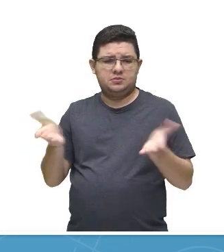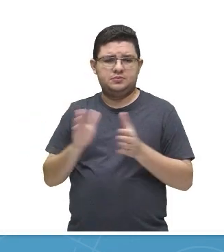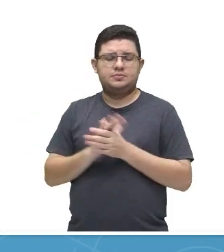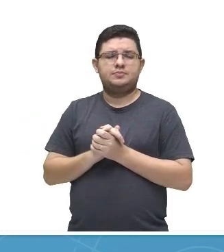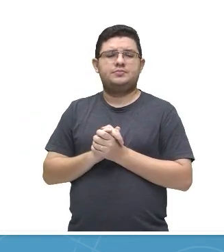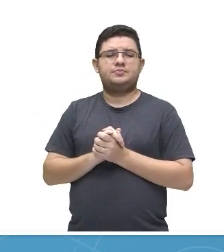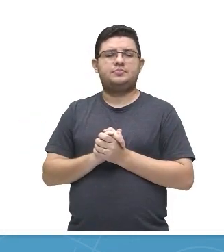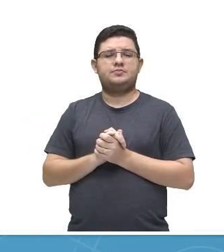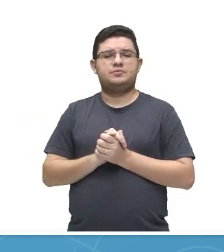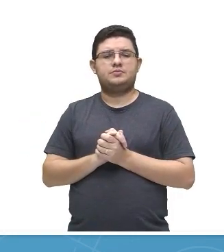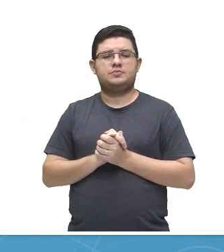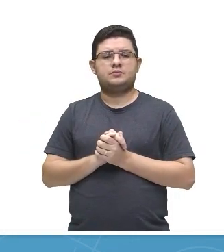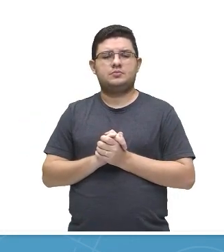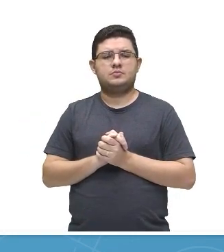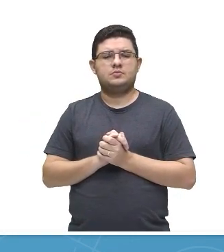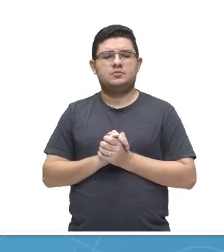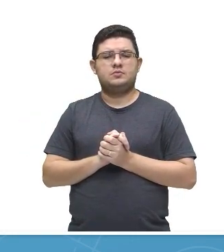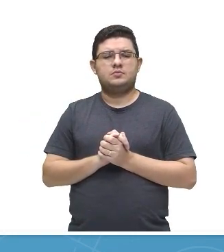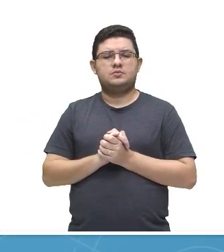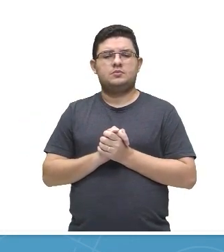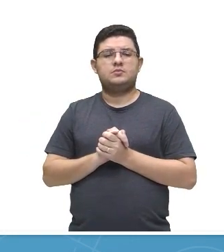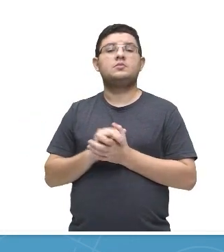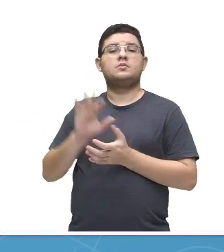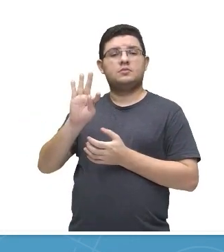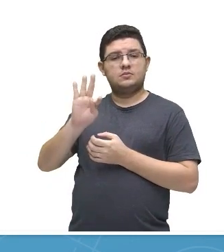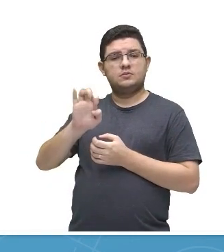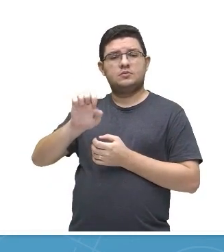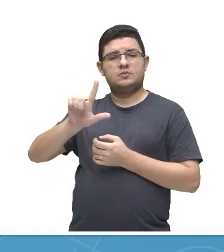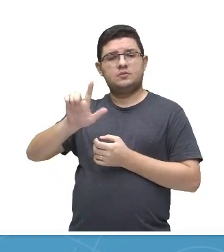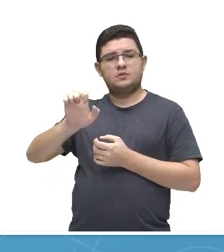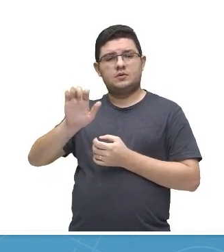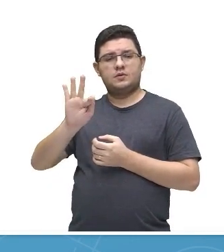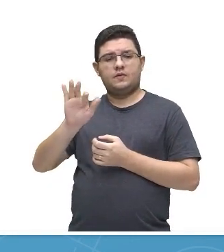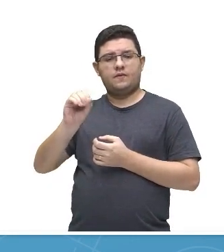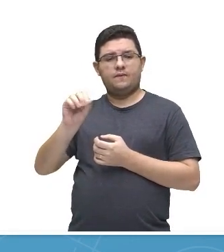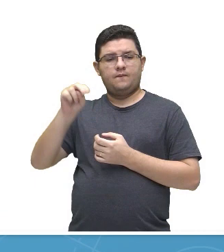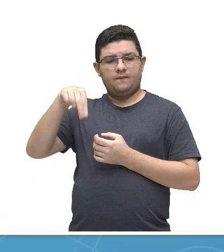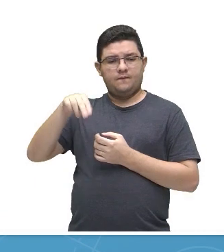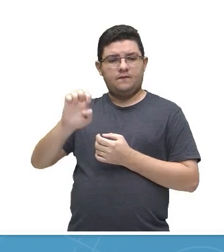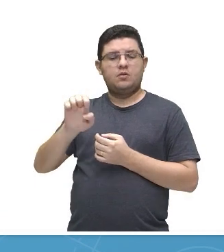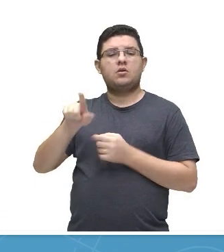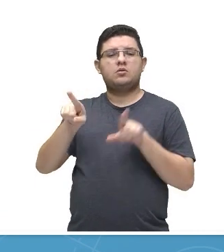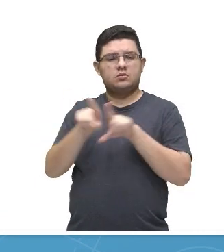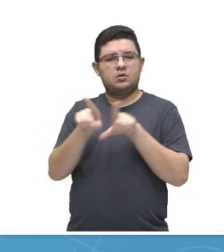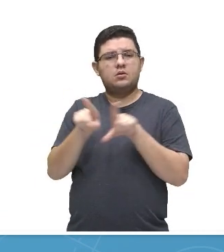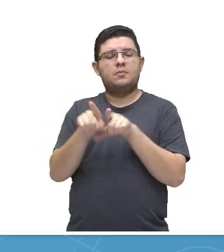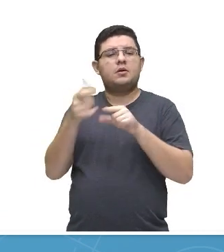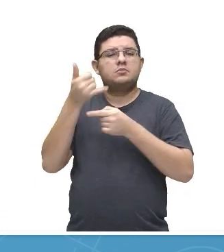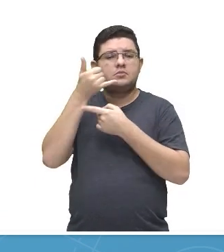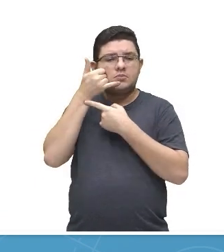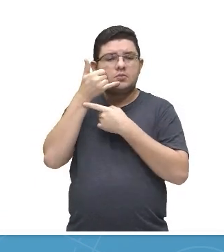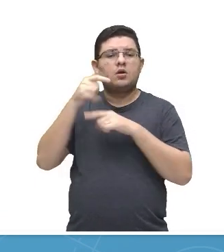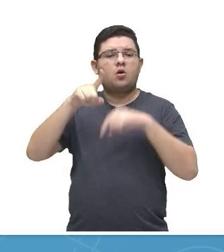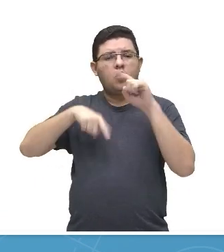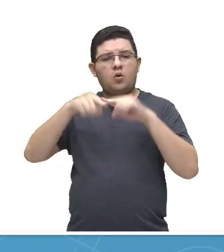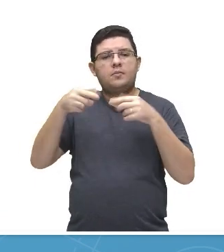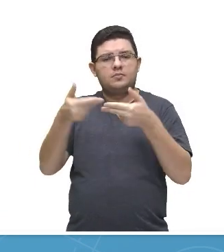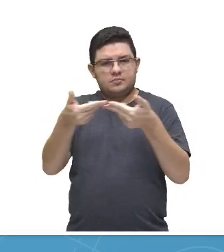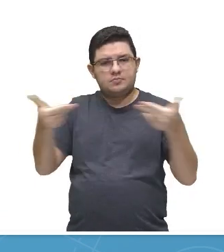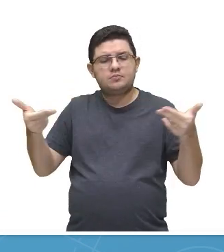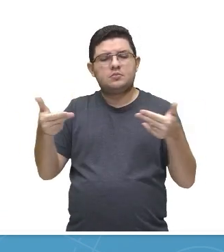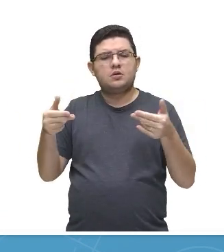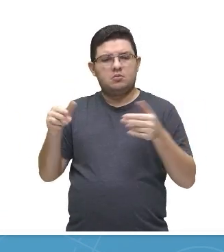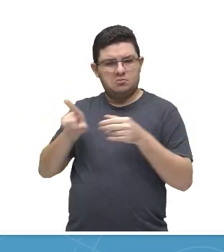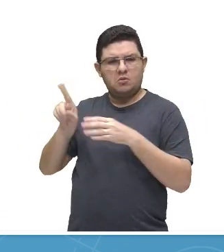conjunto aqui, certo? E telefone? Telefone também é um objeto. Eu poderia incluir nessa categoria? Posso,